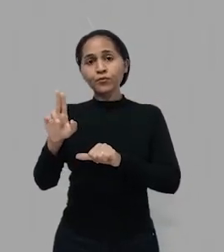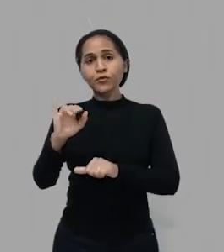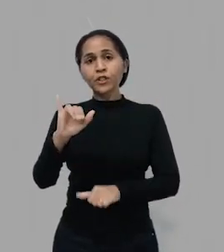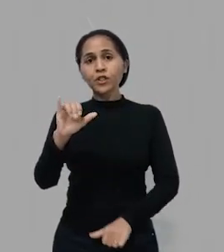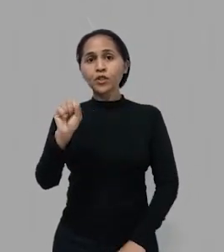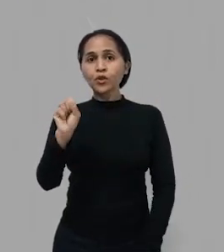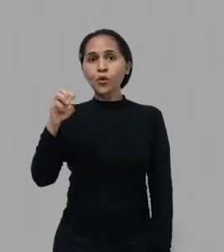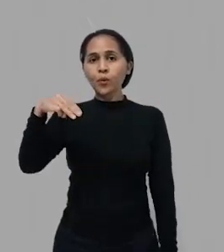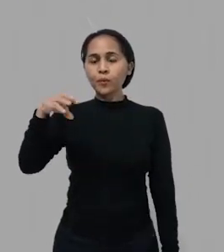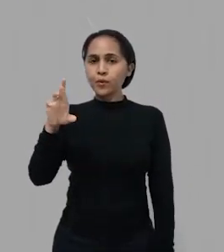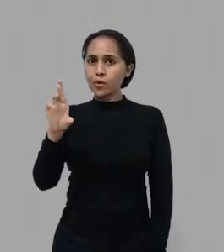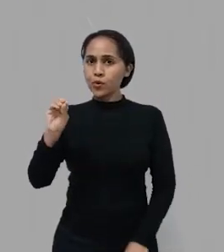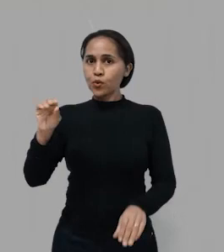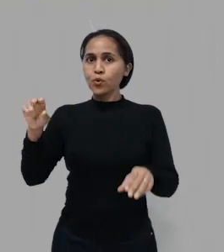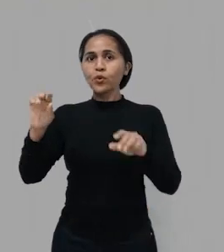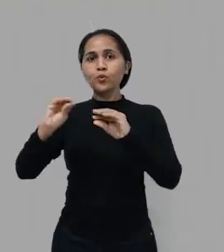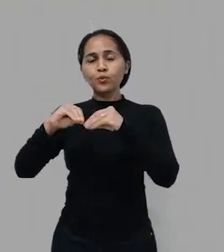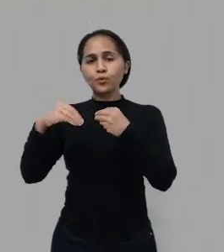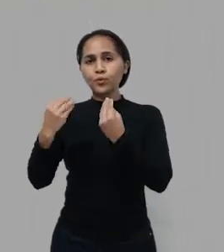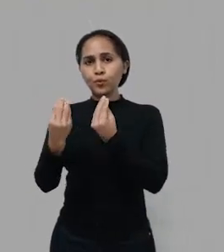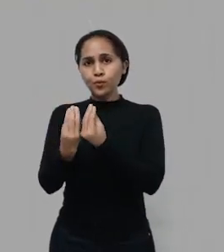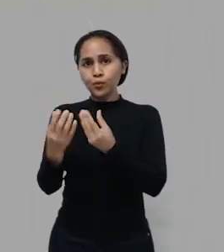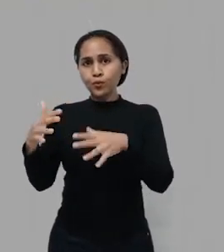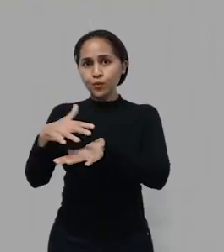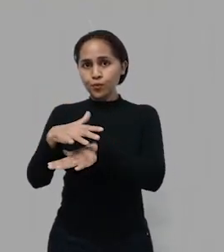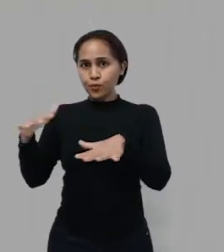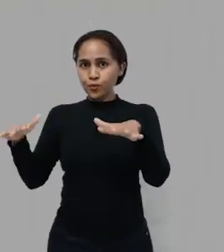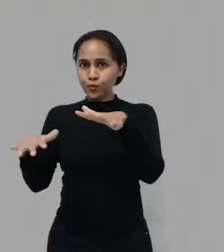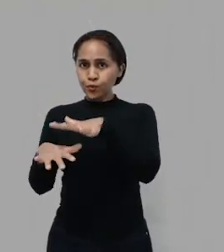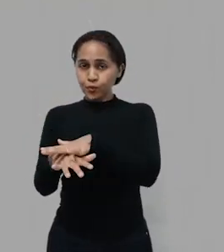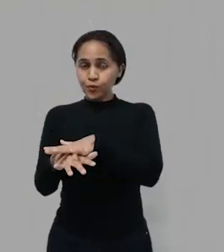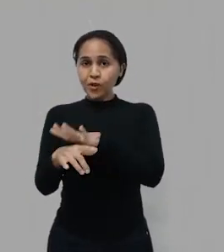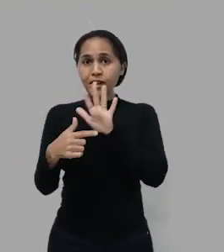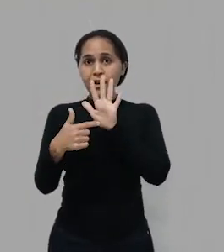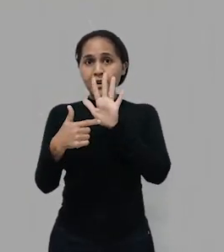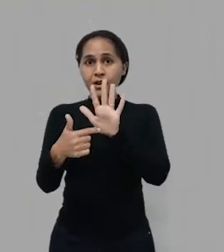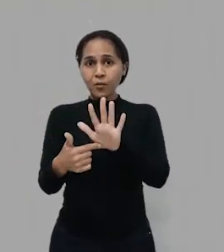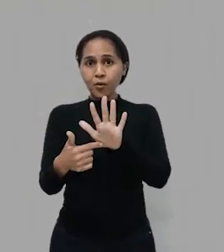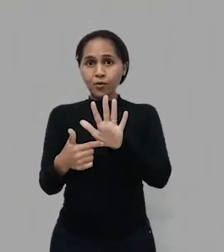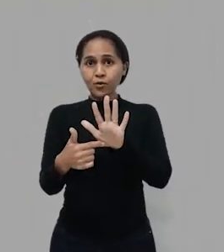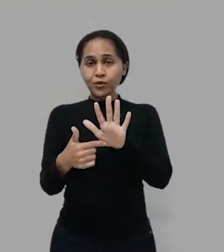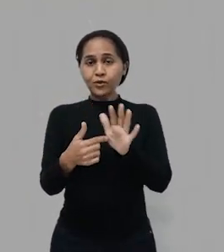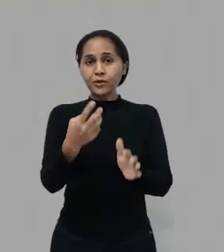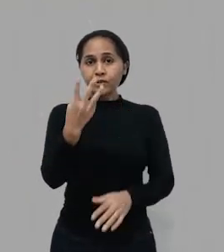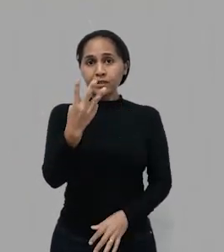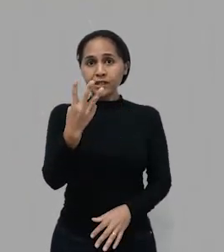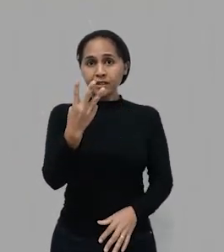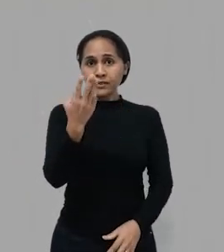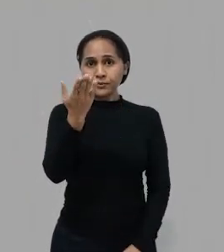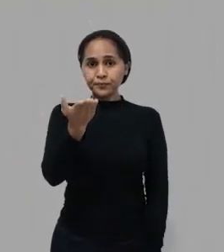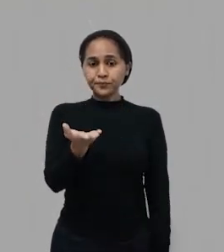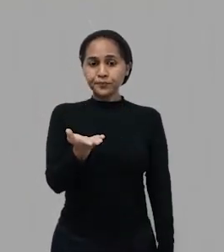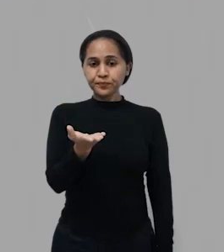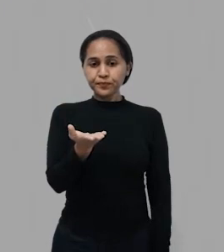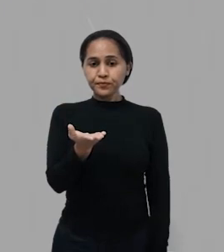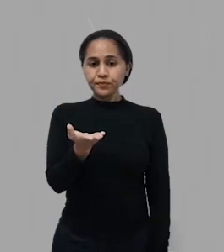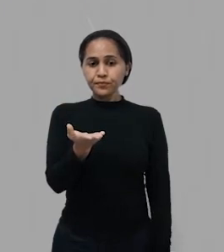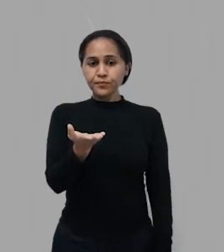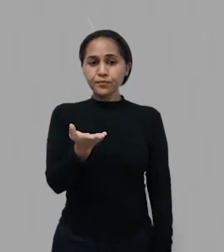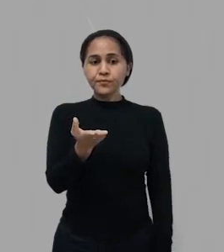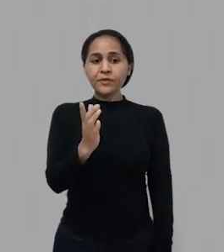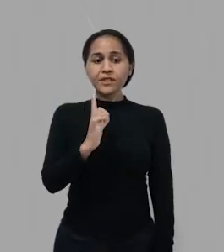ou seja, montamos para vocês 3 isômeros diferentes, com